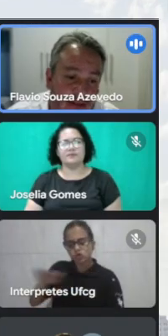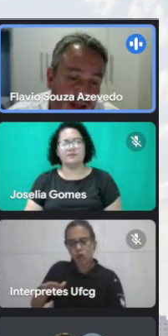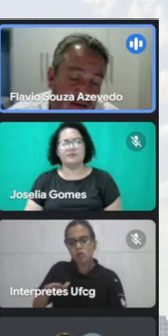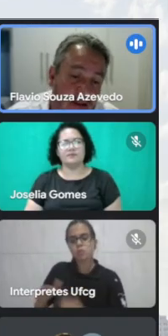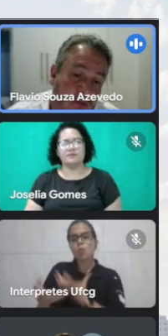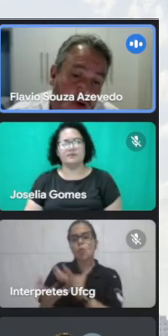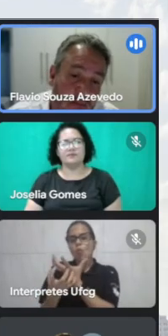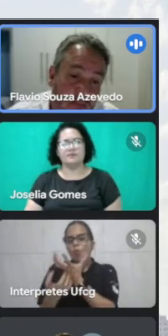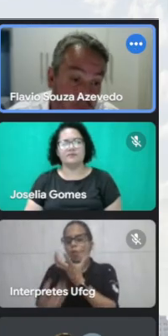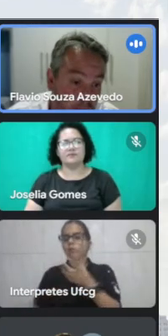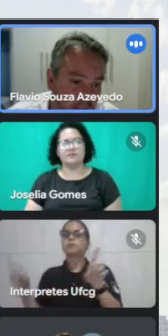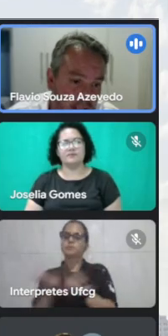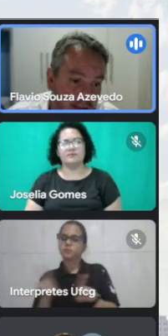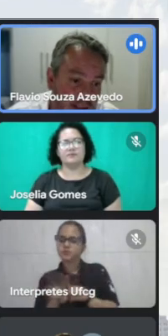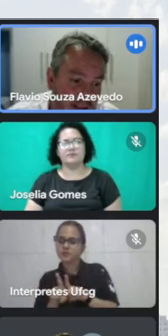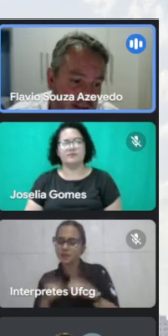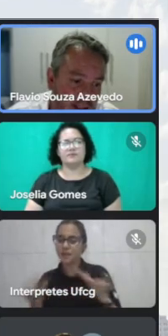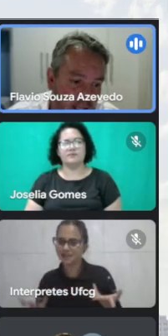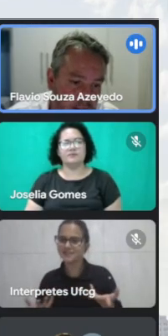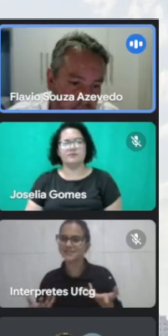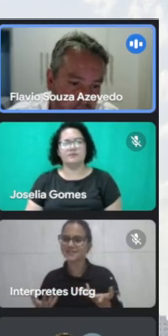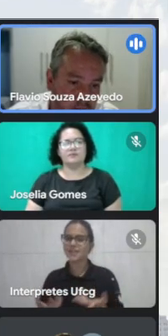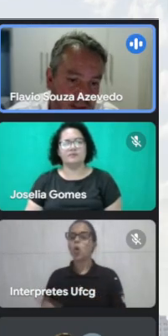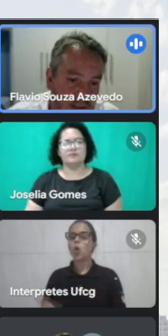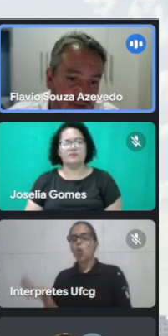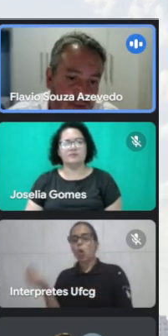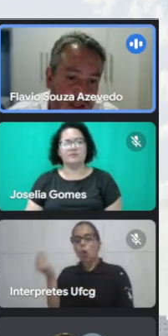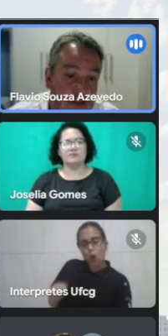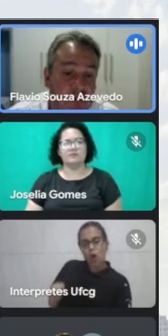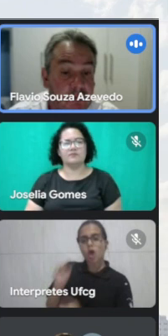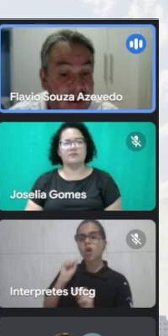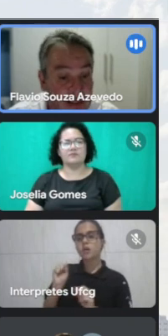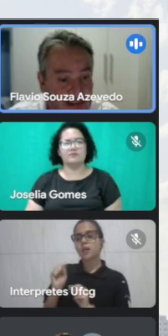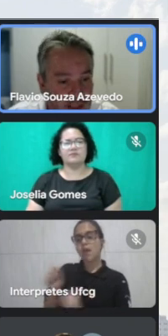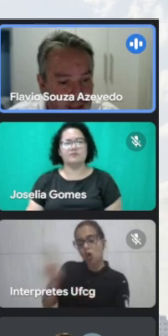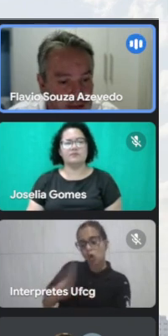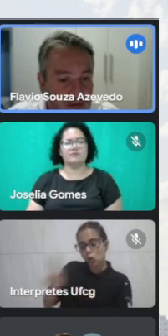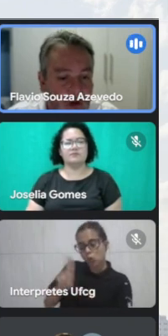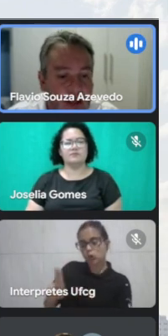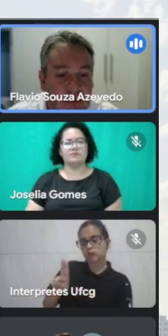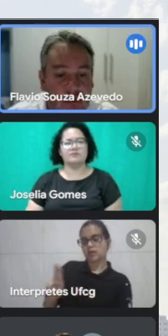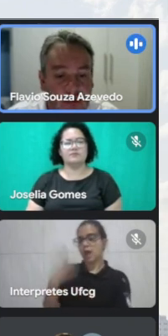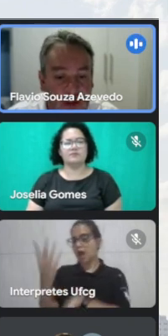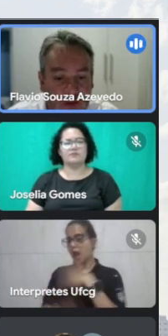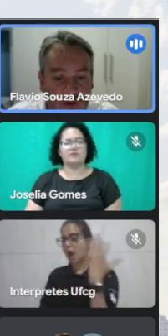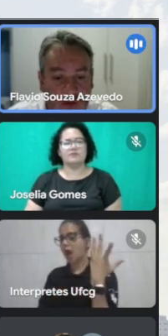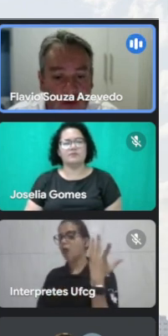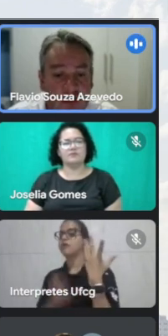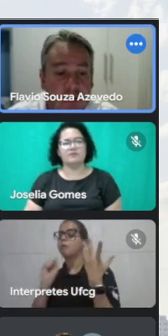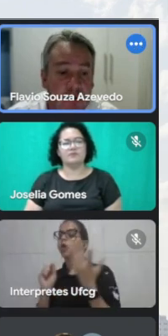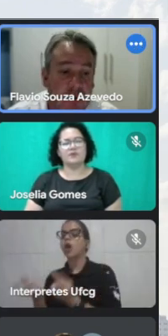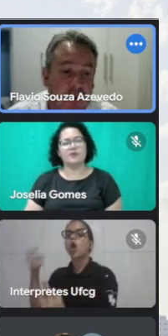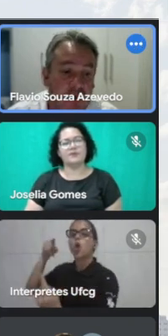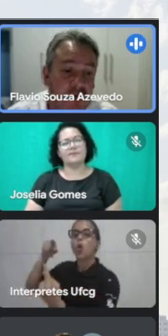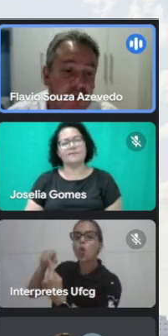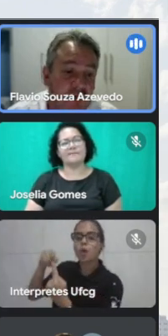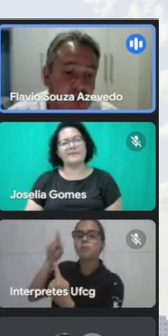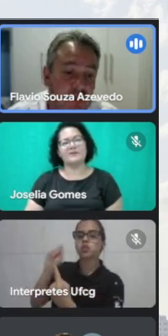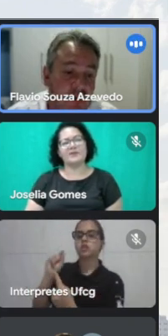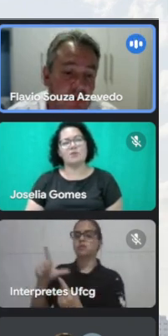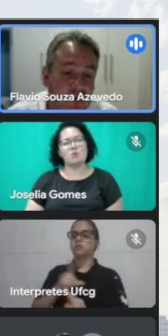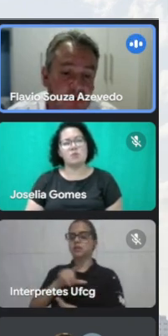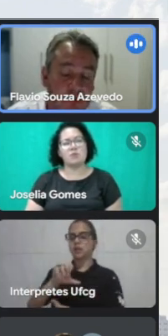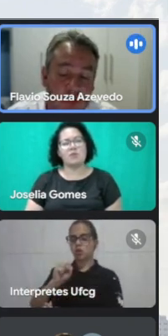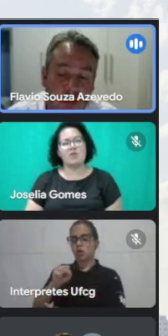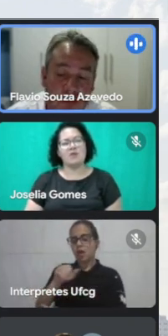Essa técnica explora a propriedade de interação entre as plantas, bactérias localizadas nos rizomas e os